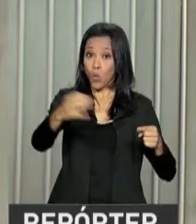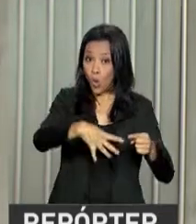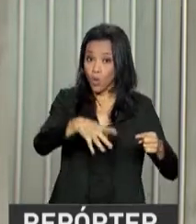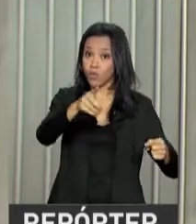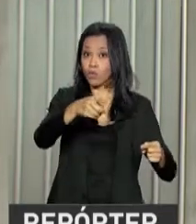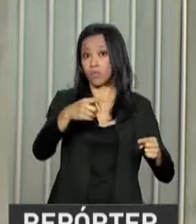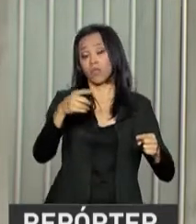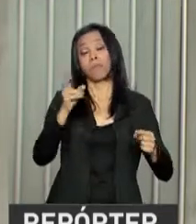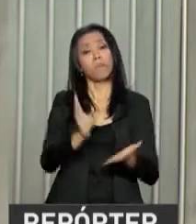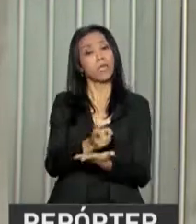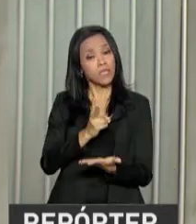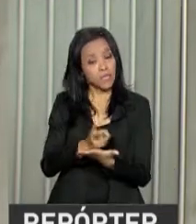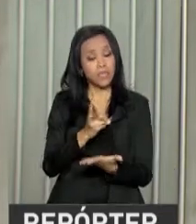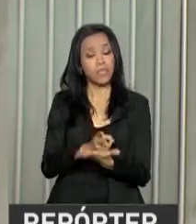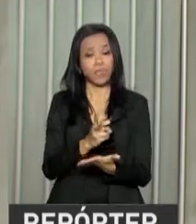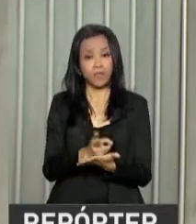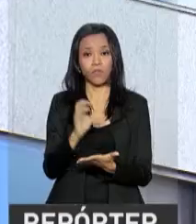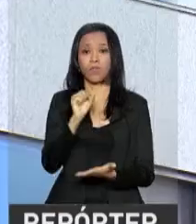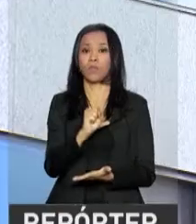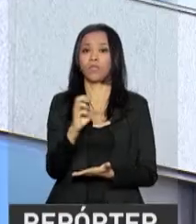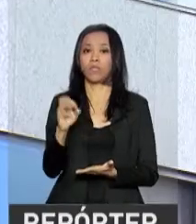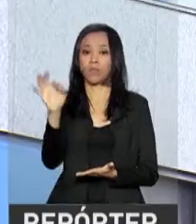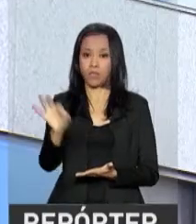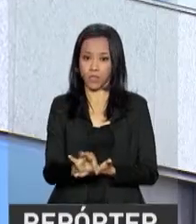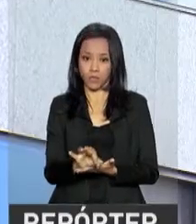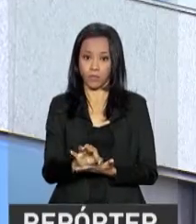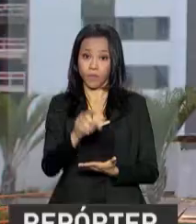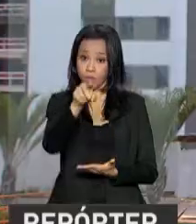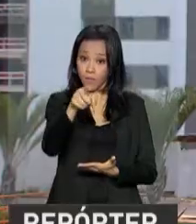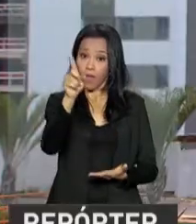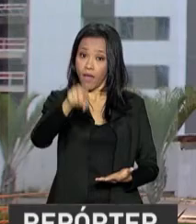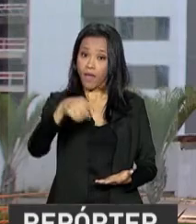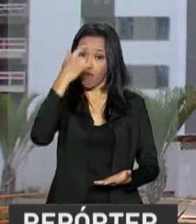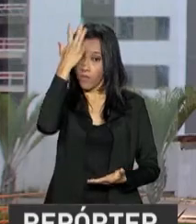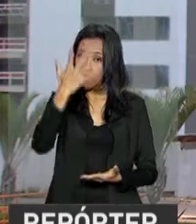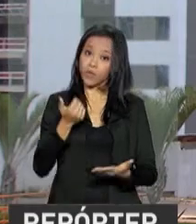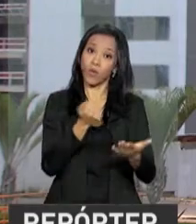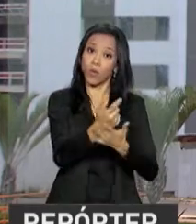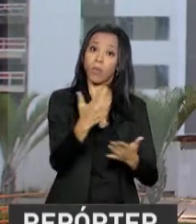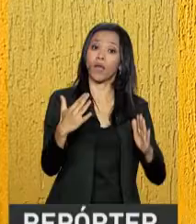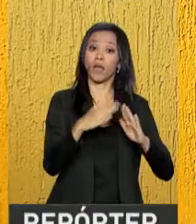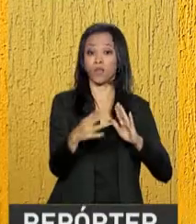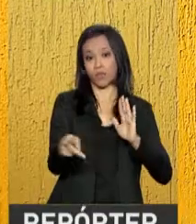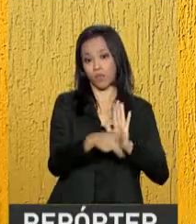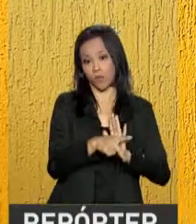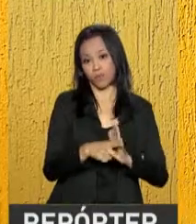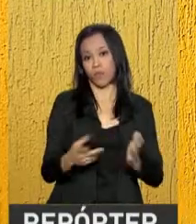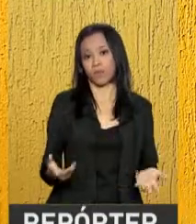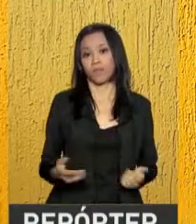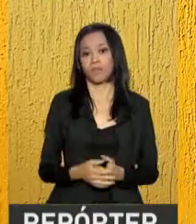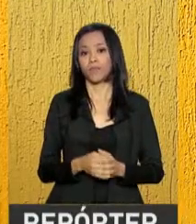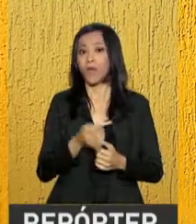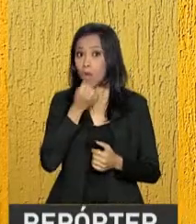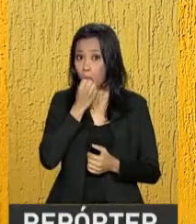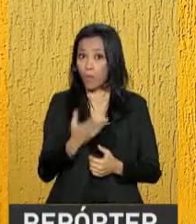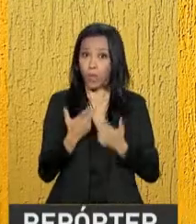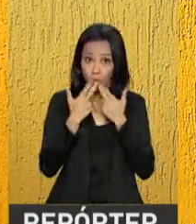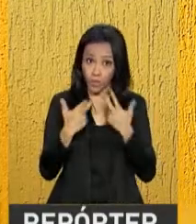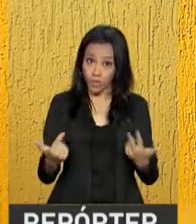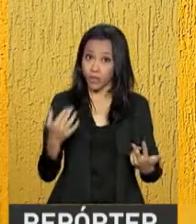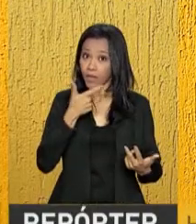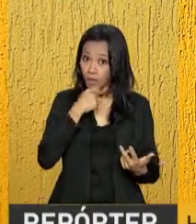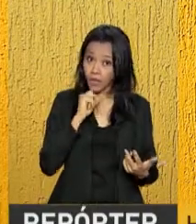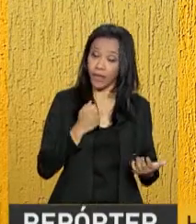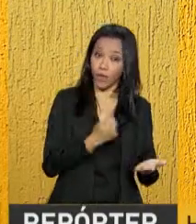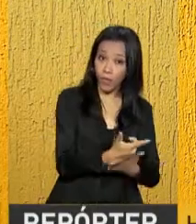percentual foi mantido em 80% a idéia é facilitar a compra da casa própria é uma luta boa para quem quer comprar